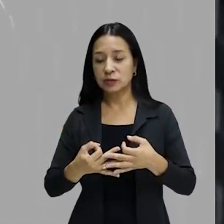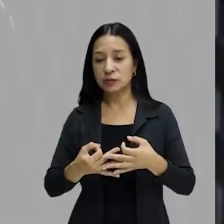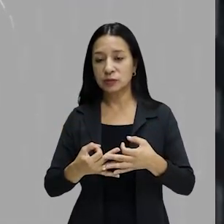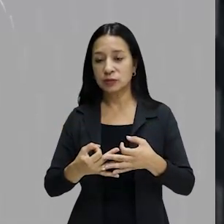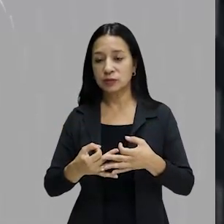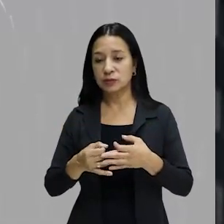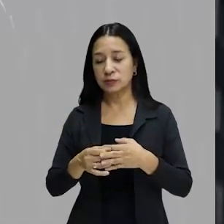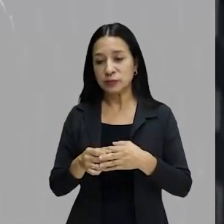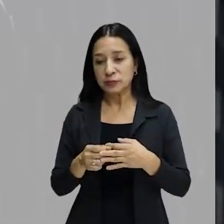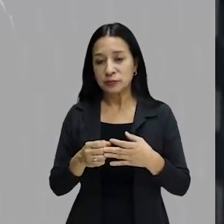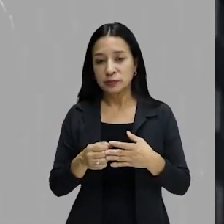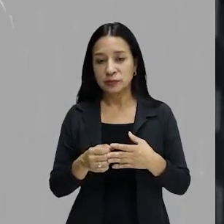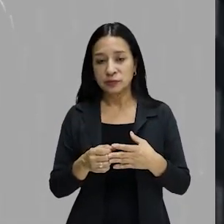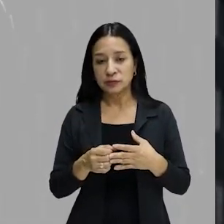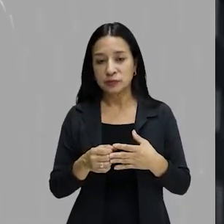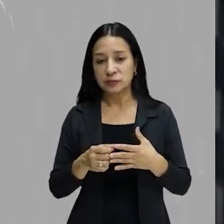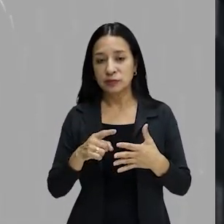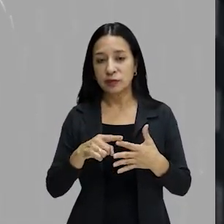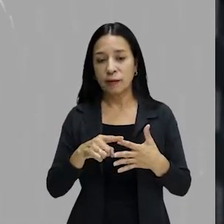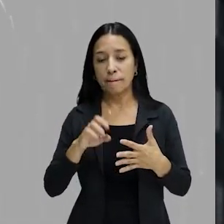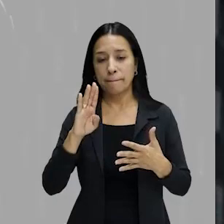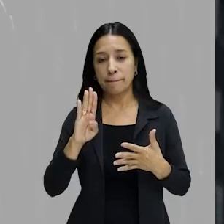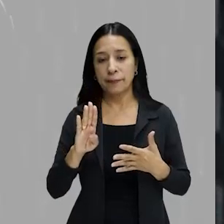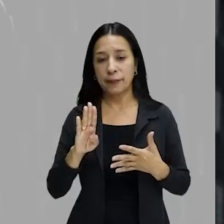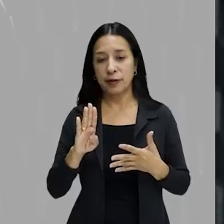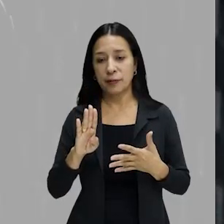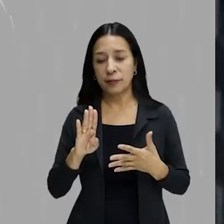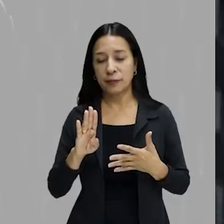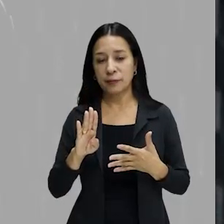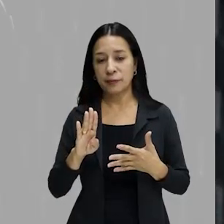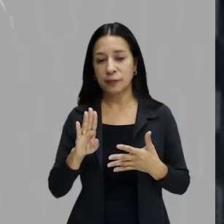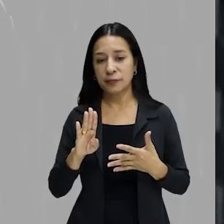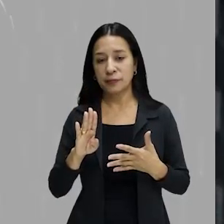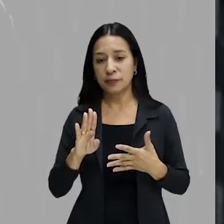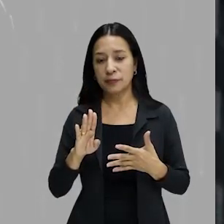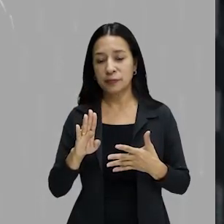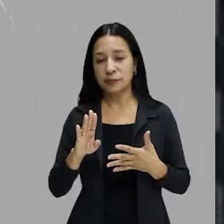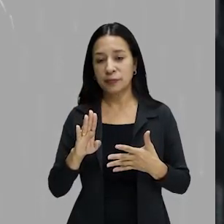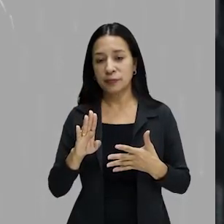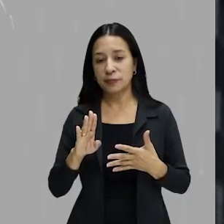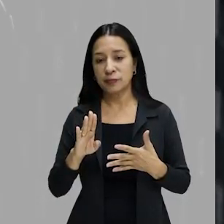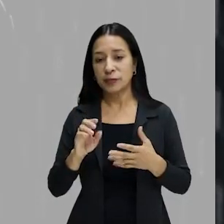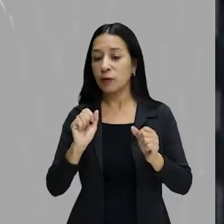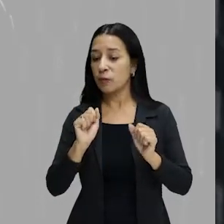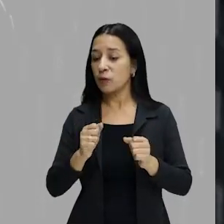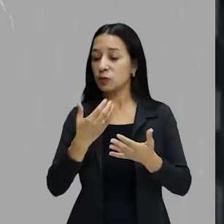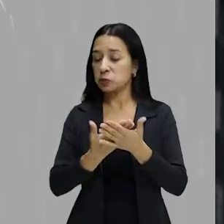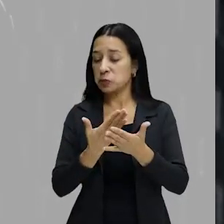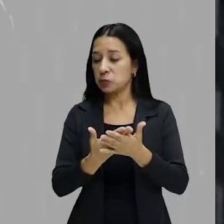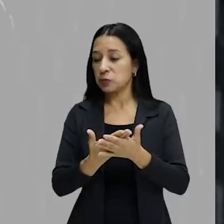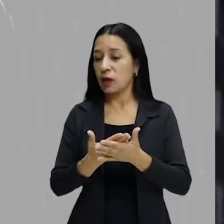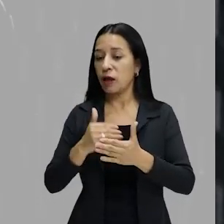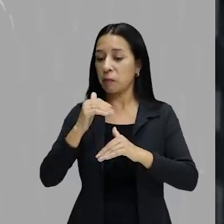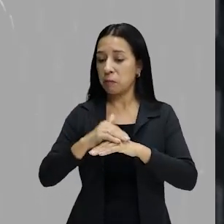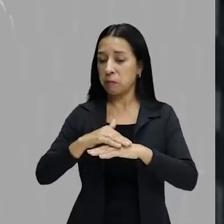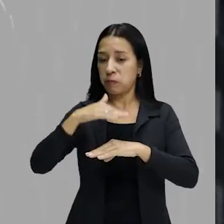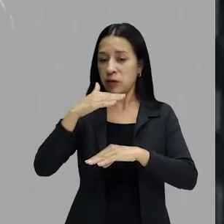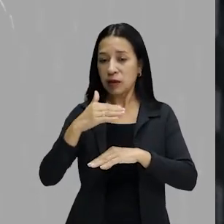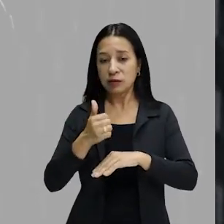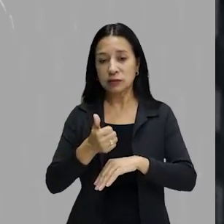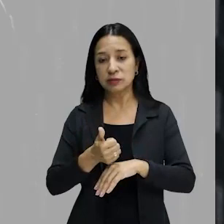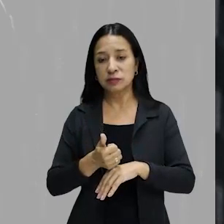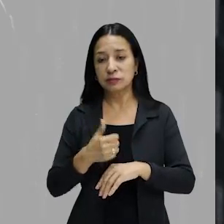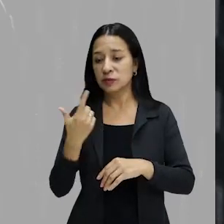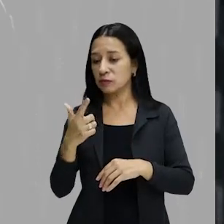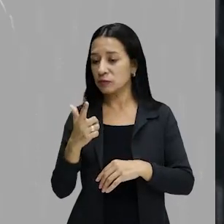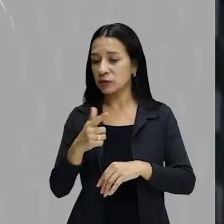da Cacau. Tenho estudado menos do que deveria. Eu poderia estudar mais, mas eu não estou tendo